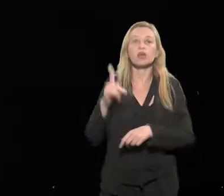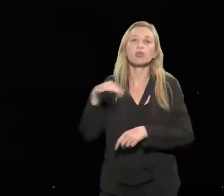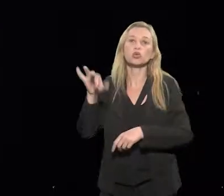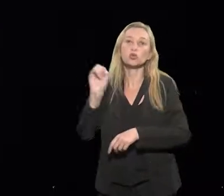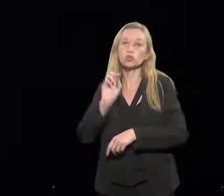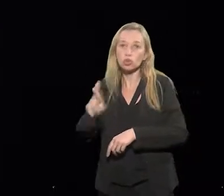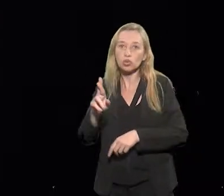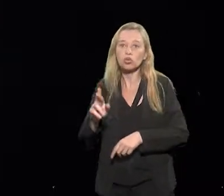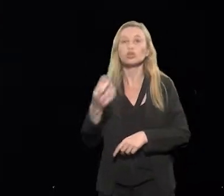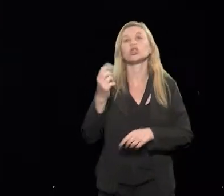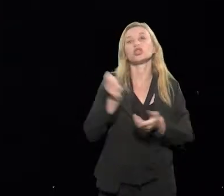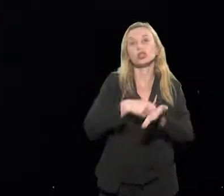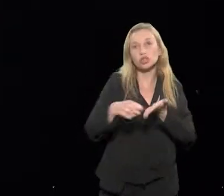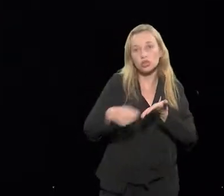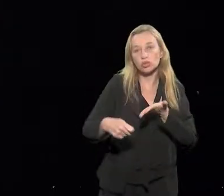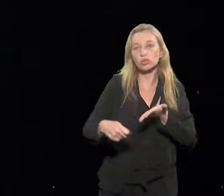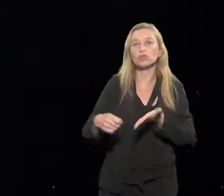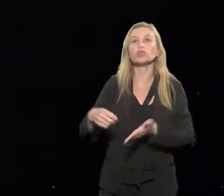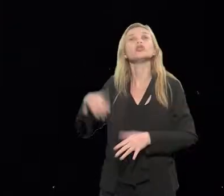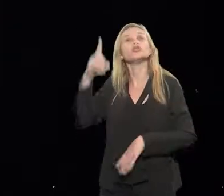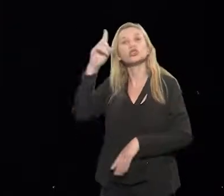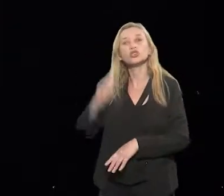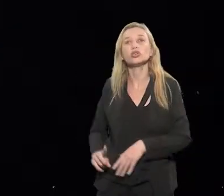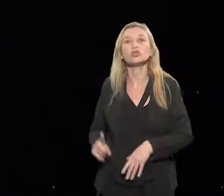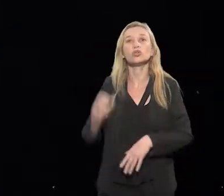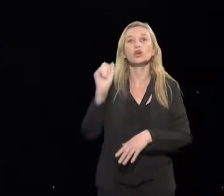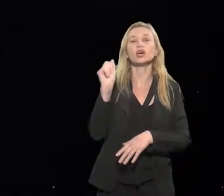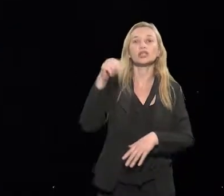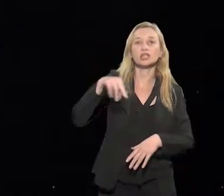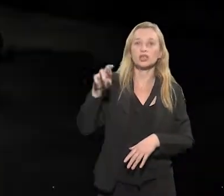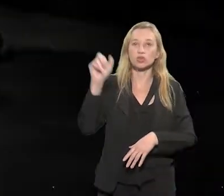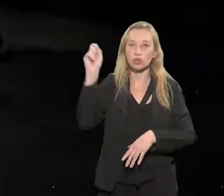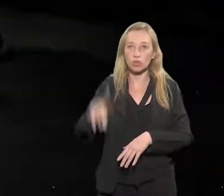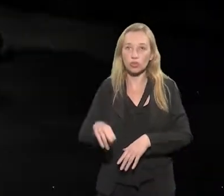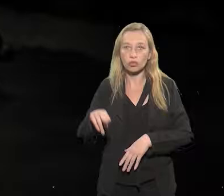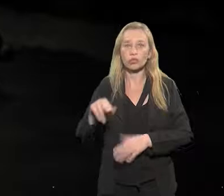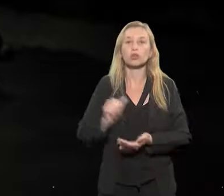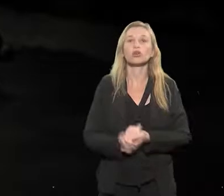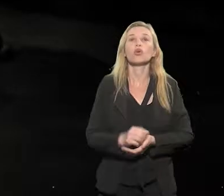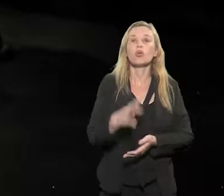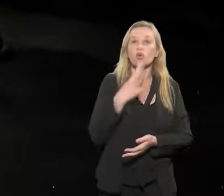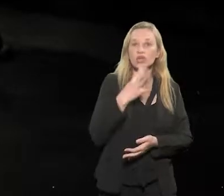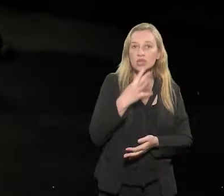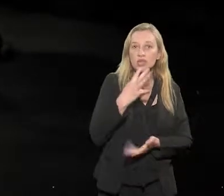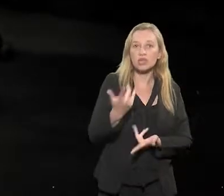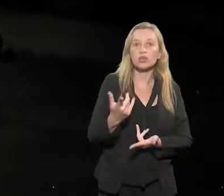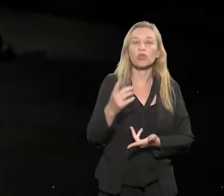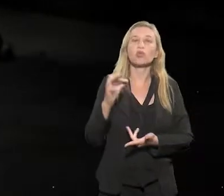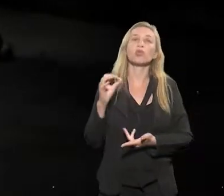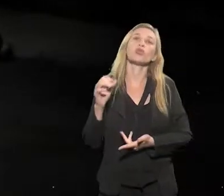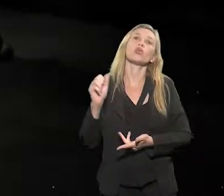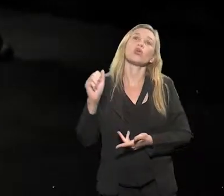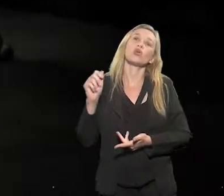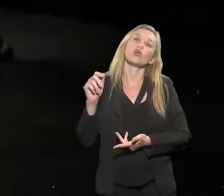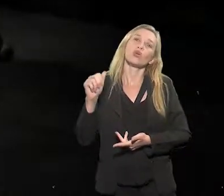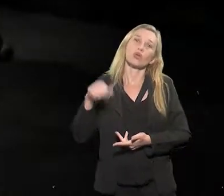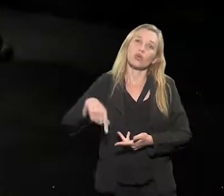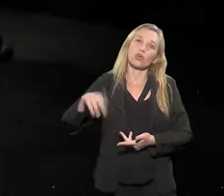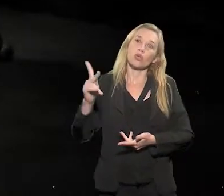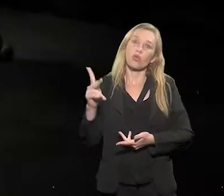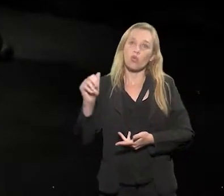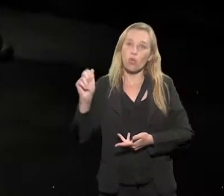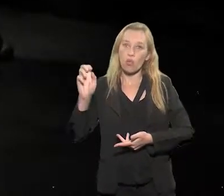com o produtor, escritor e diretor Anderson Luiz Alves de Oliveira, mais conhecido como Anderson